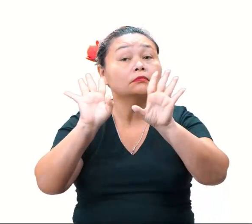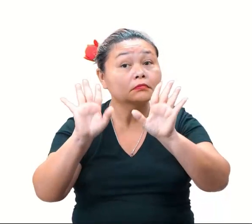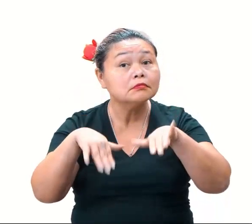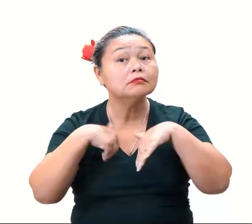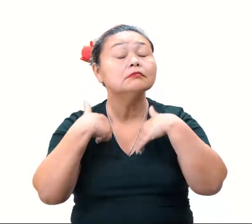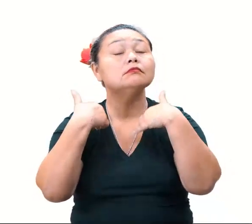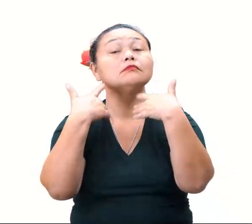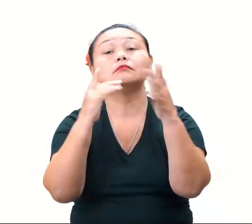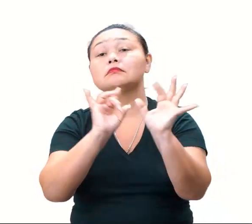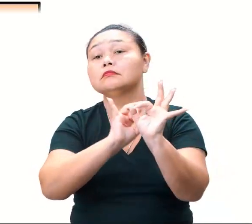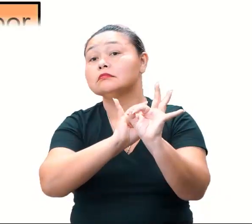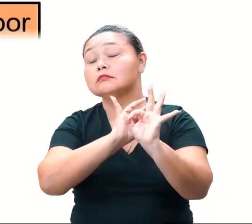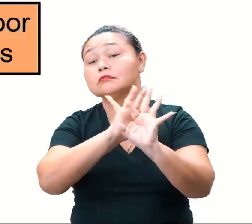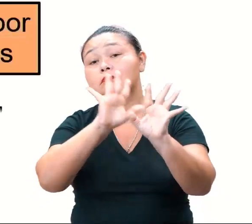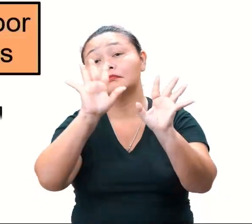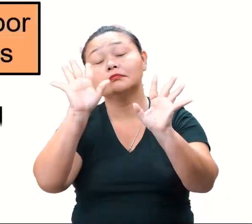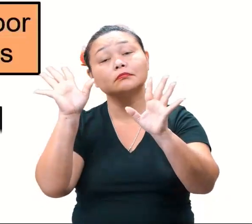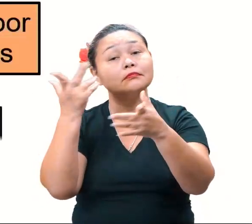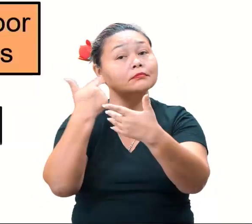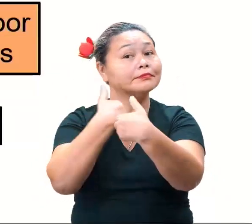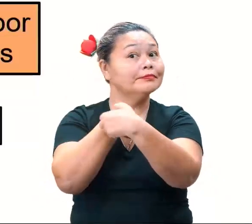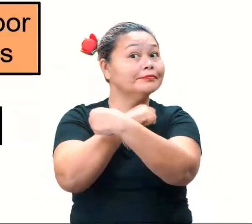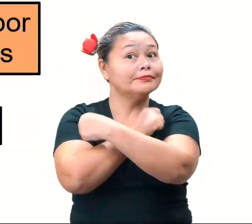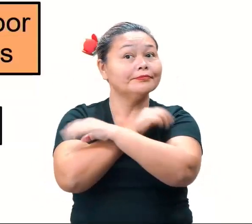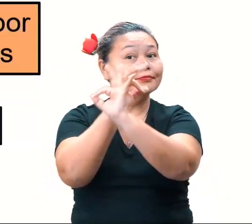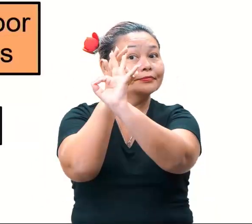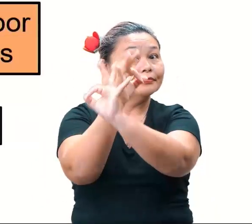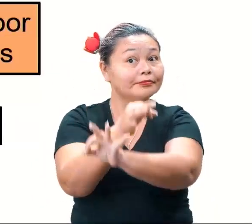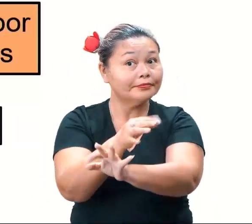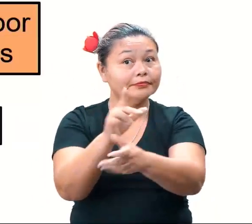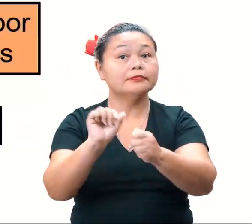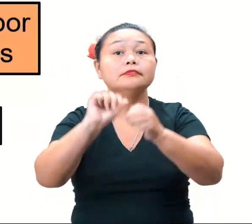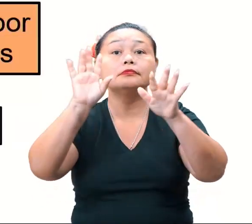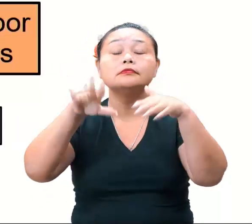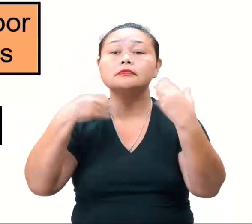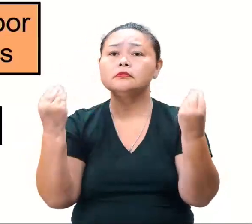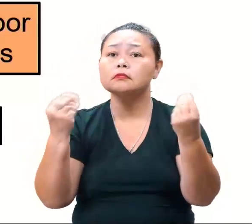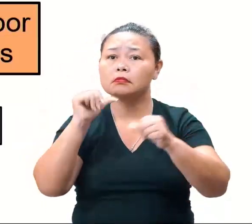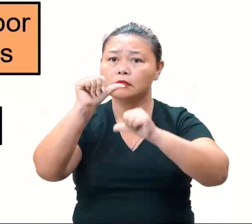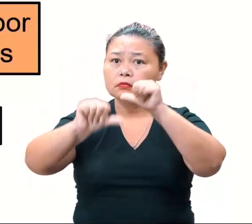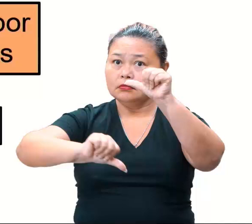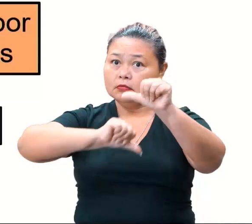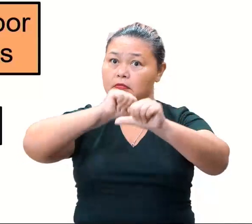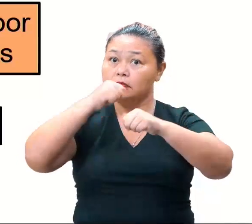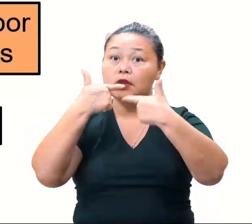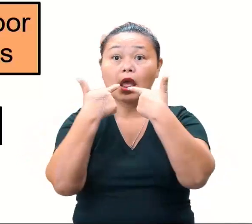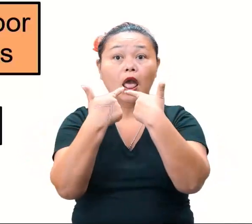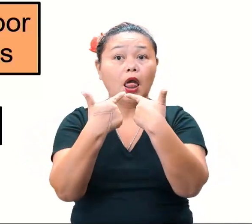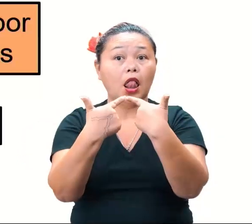só partir para o abraço. Uma vez que você transformou aquela linguagem